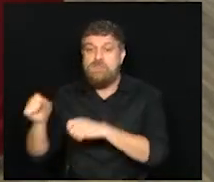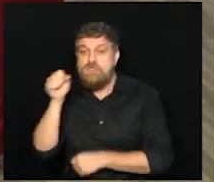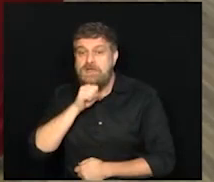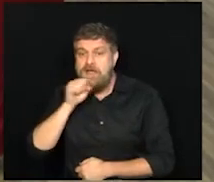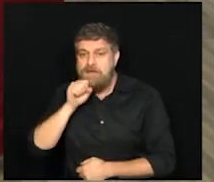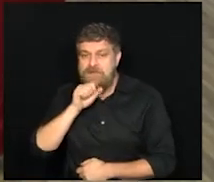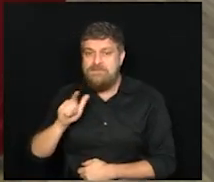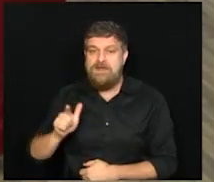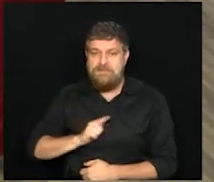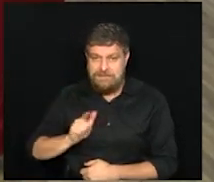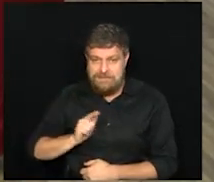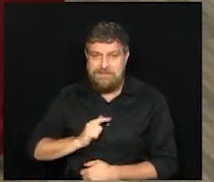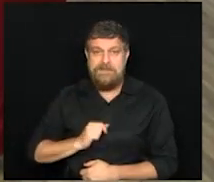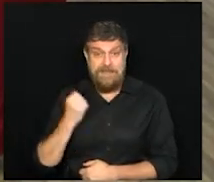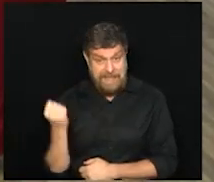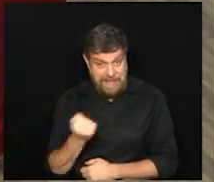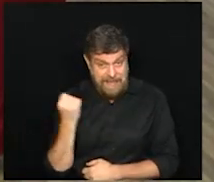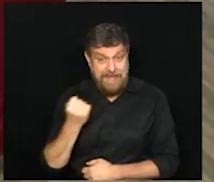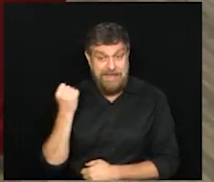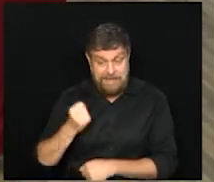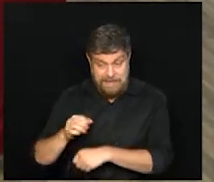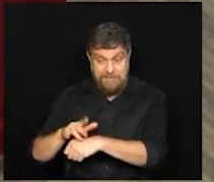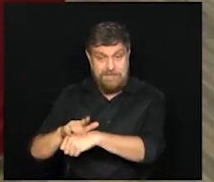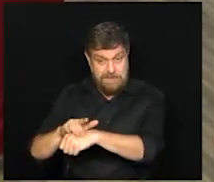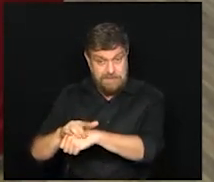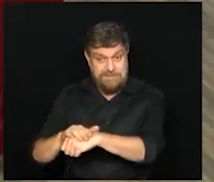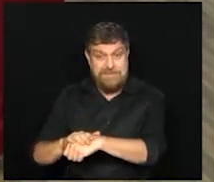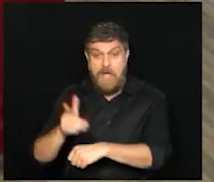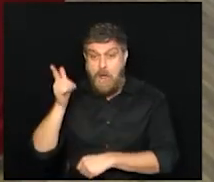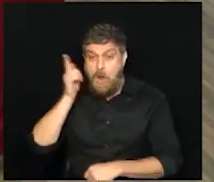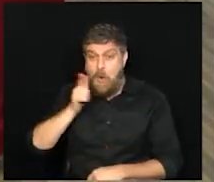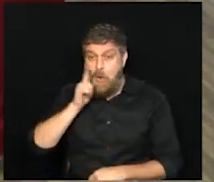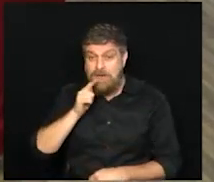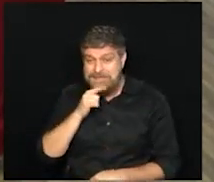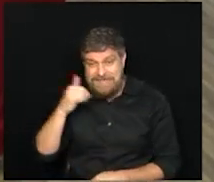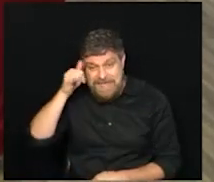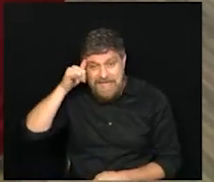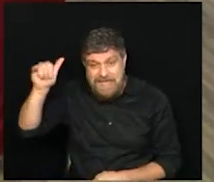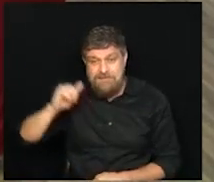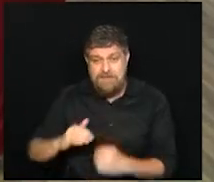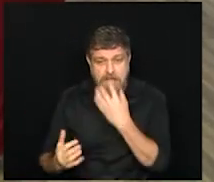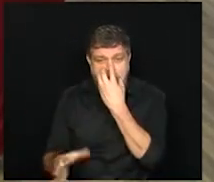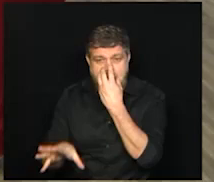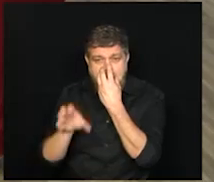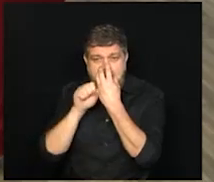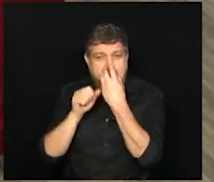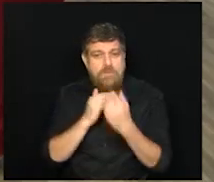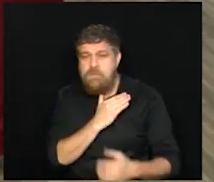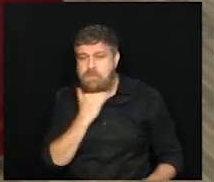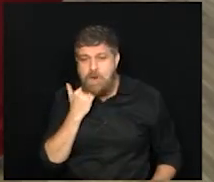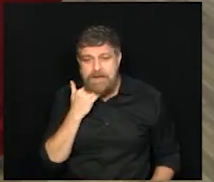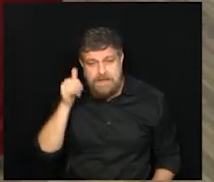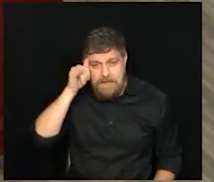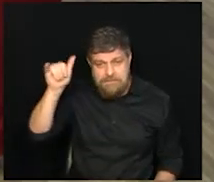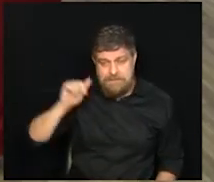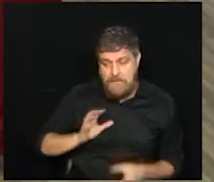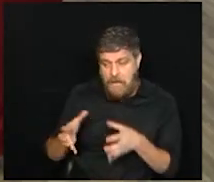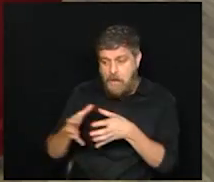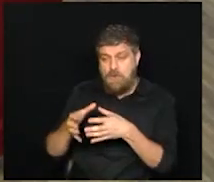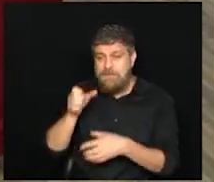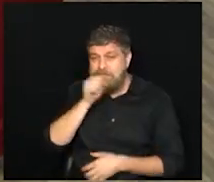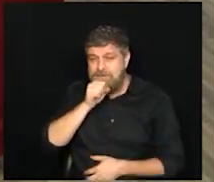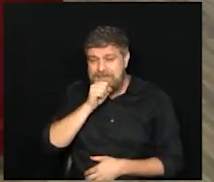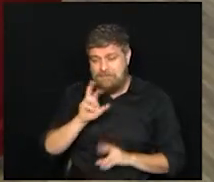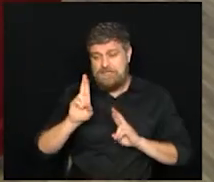conseguem, apesar de toda a gravidade da doença, passar e não chegar a esse ponto, e a gente fica aqui aguardando